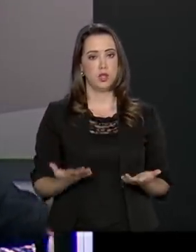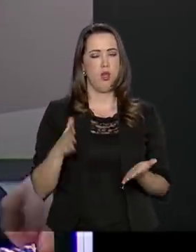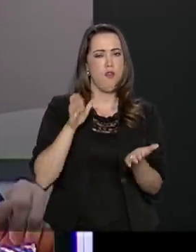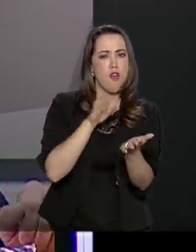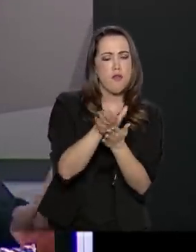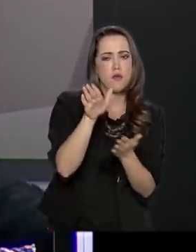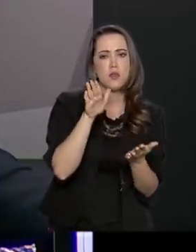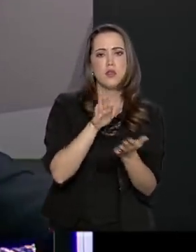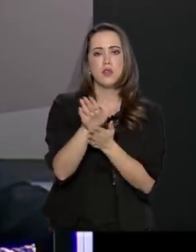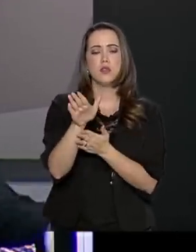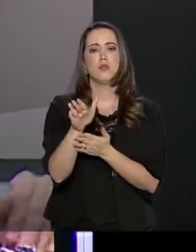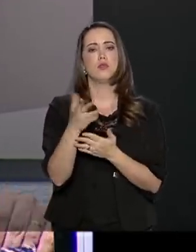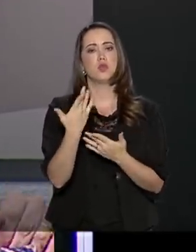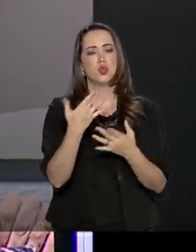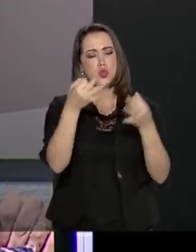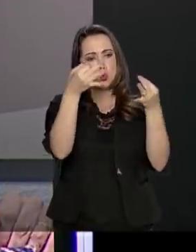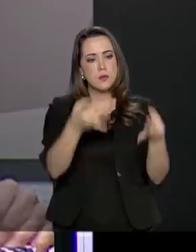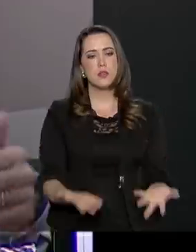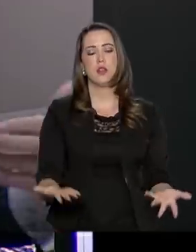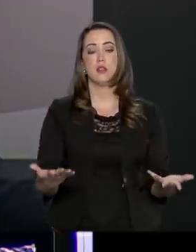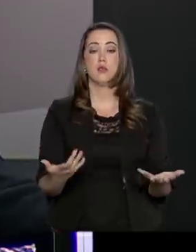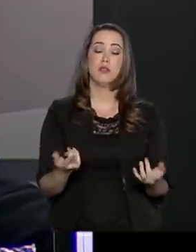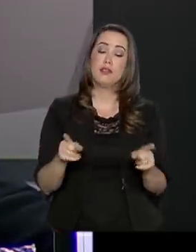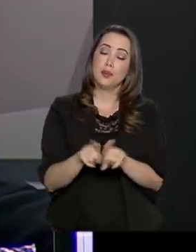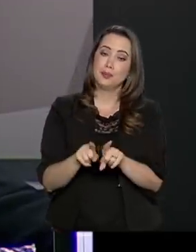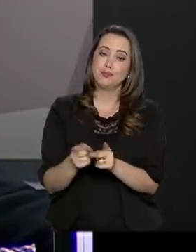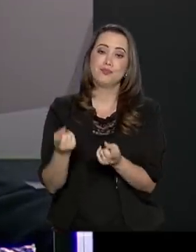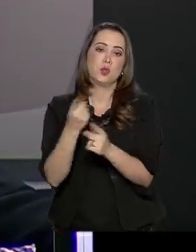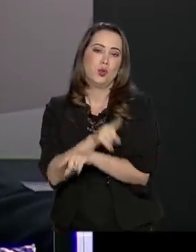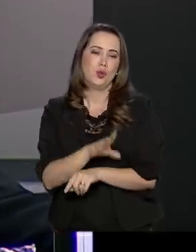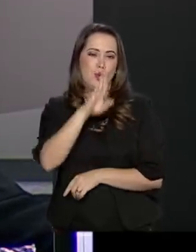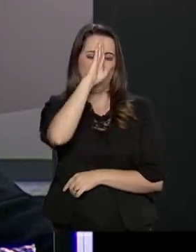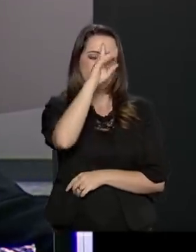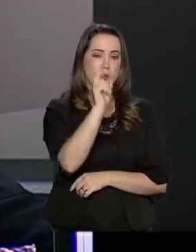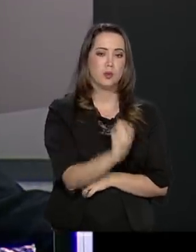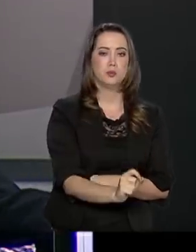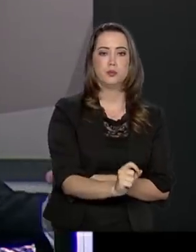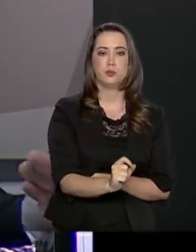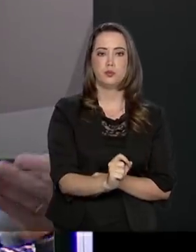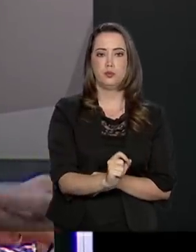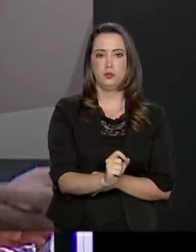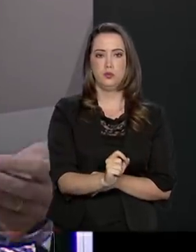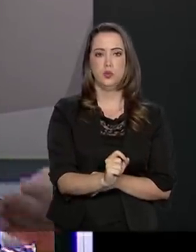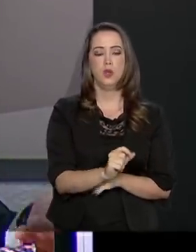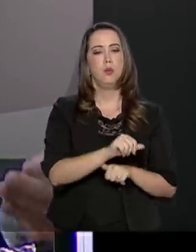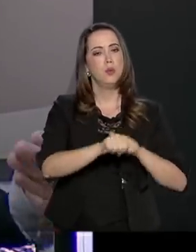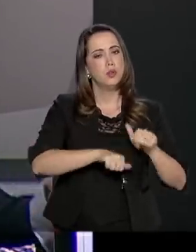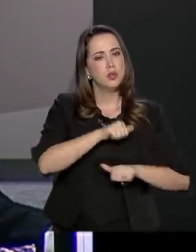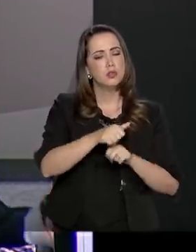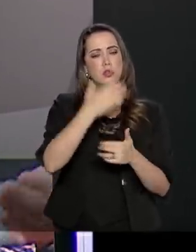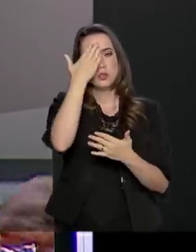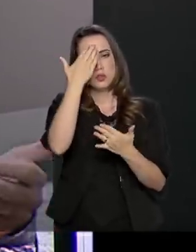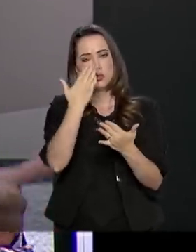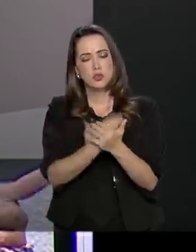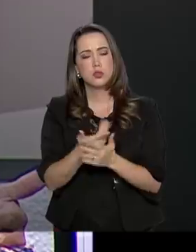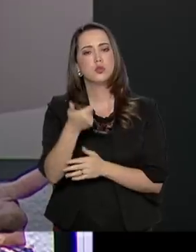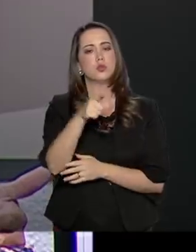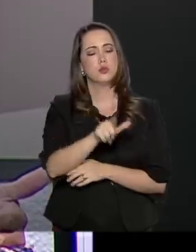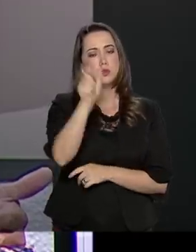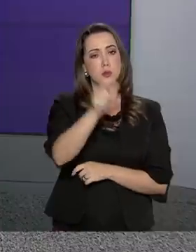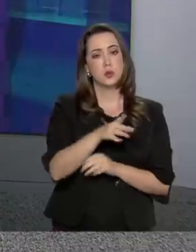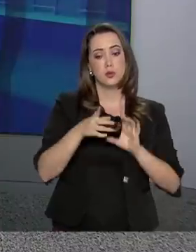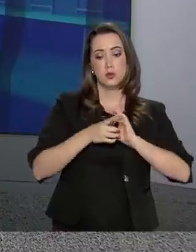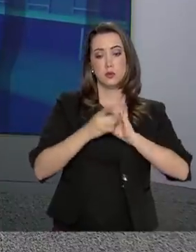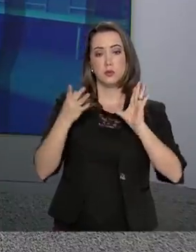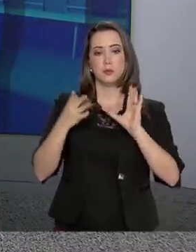fugir da competição justa. E, por outro lado, o aspecto principal, a renovar a confiança das pessoas no sistema